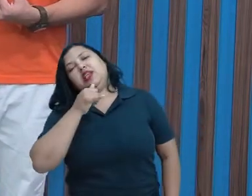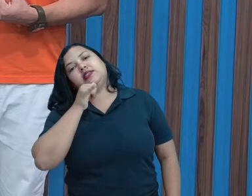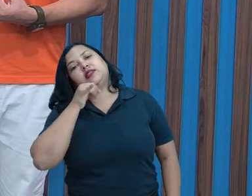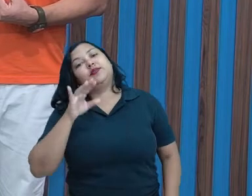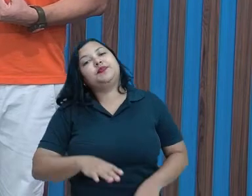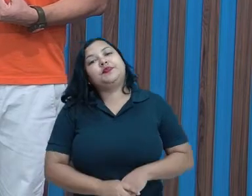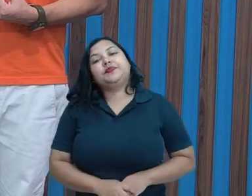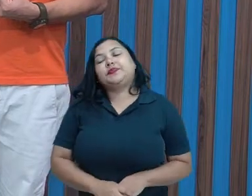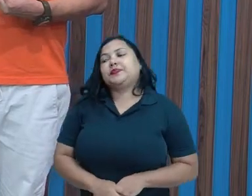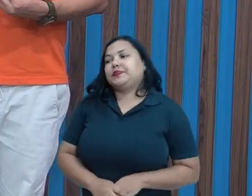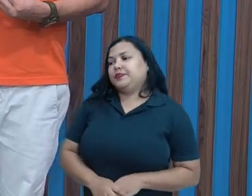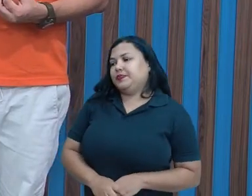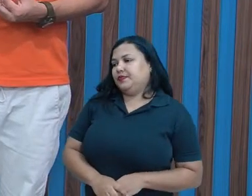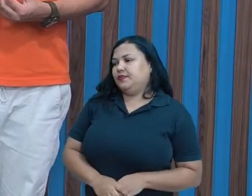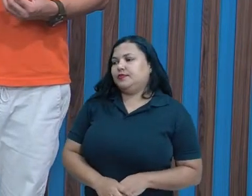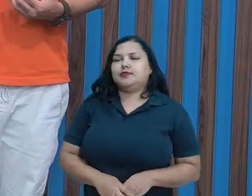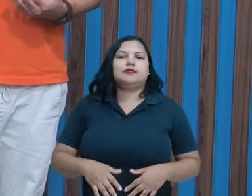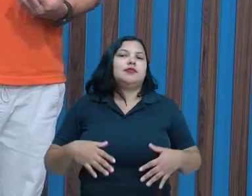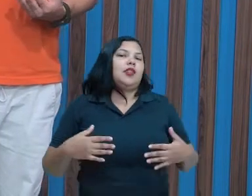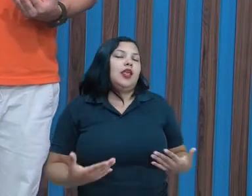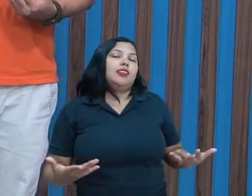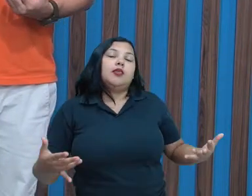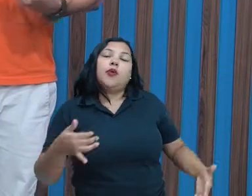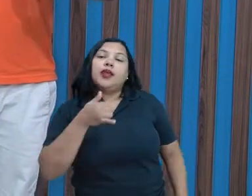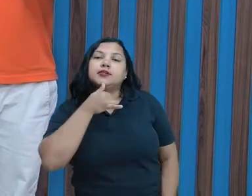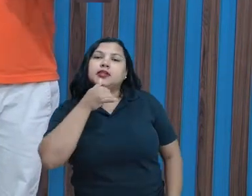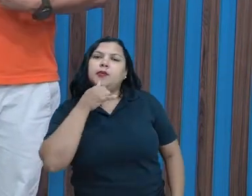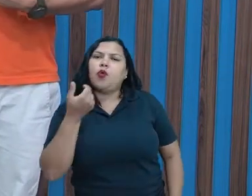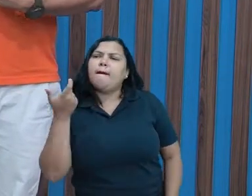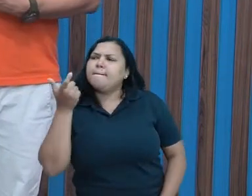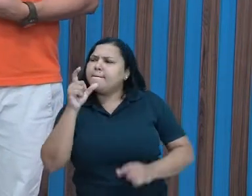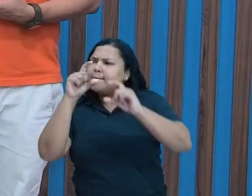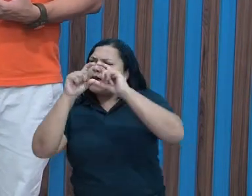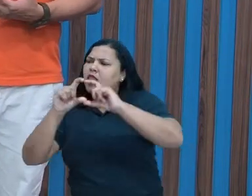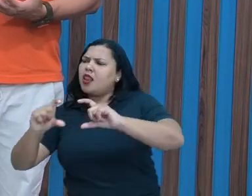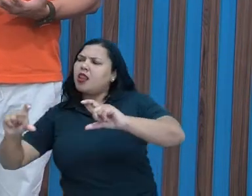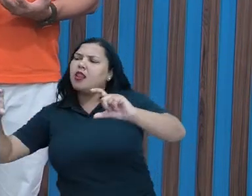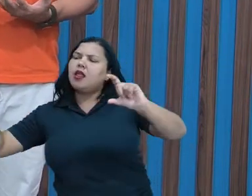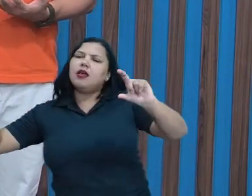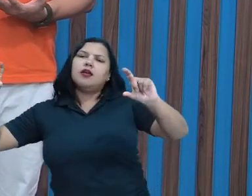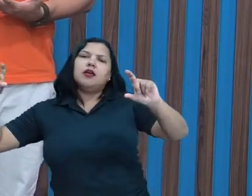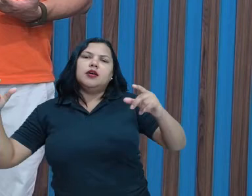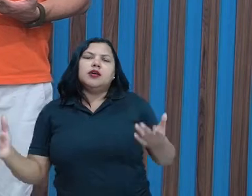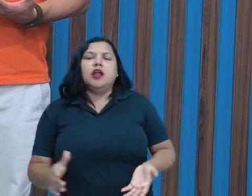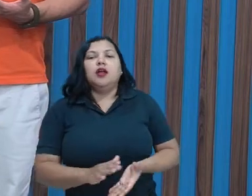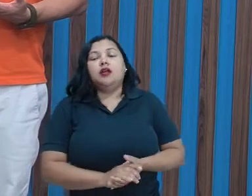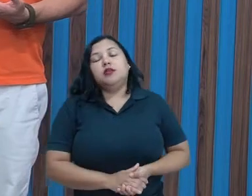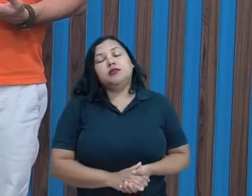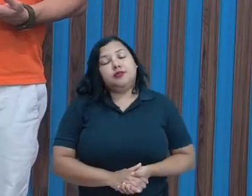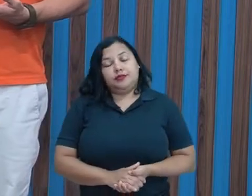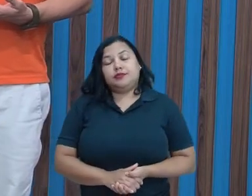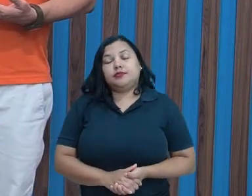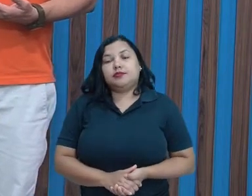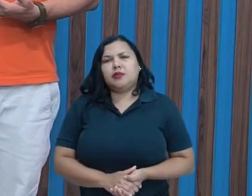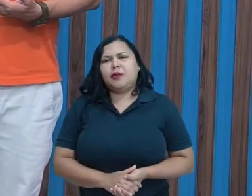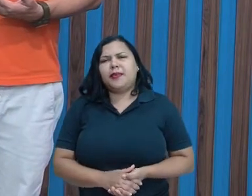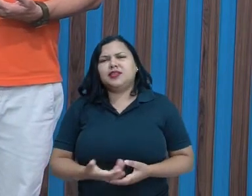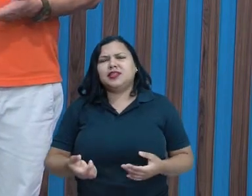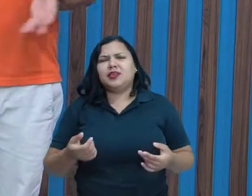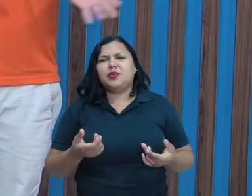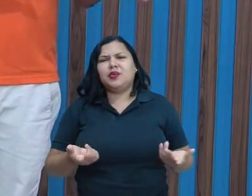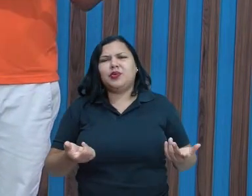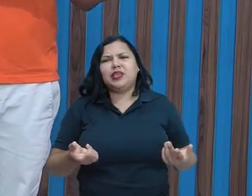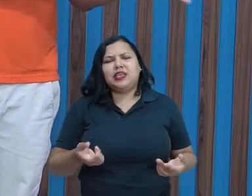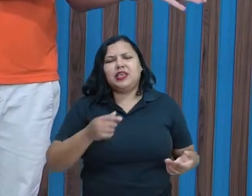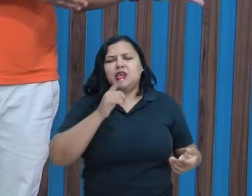digo, sei lá, tá lá, Long River. Em inglês é bonito isso, ó. Long River. Né? Mas em português é